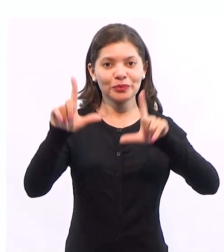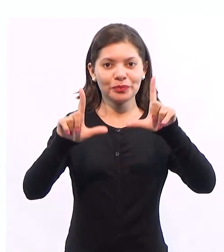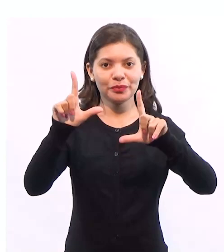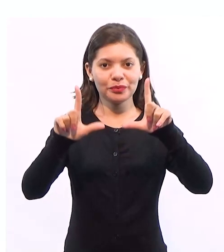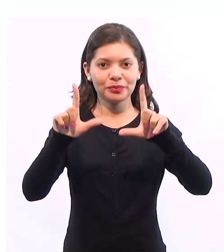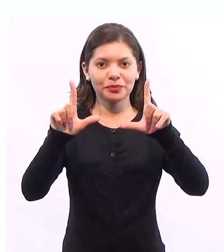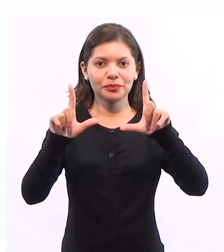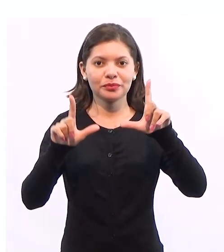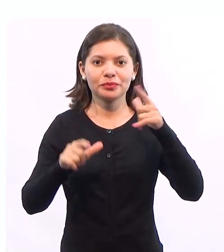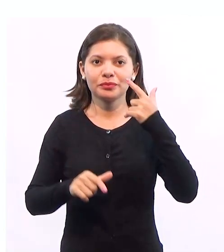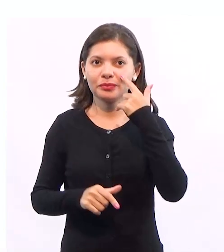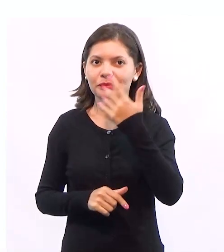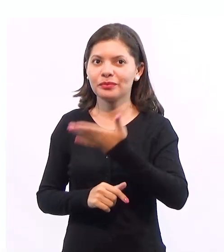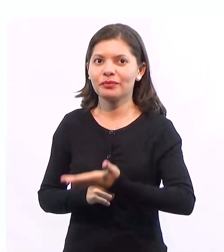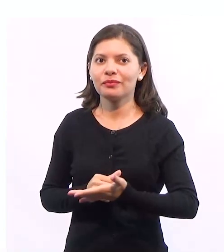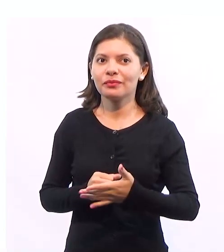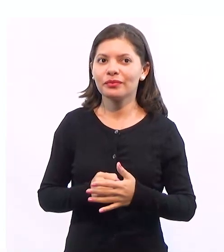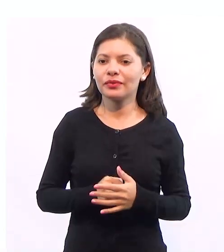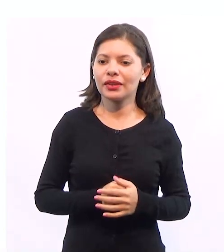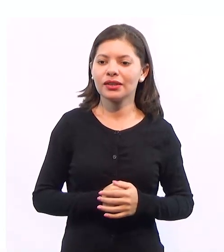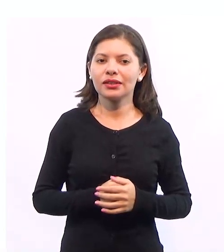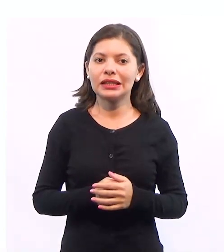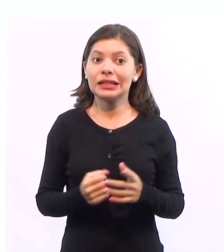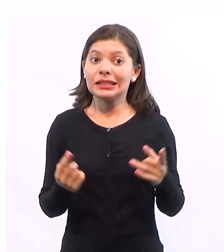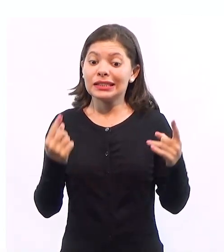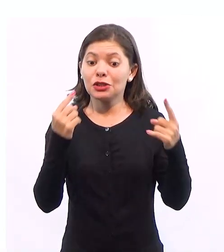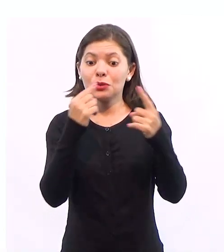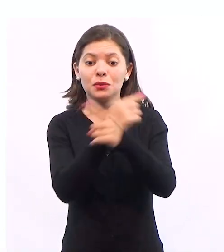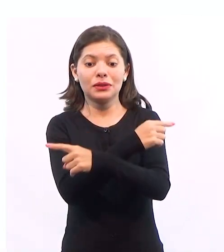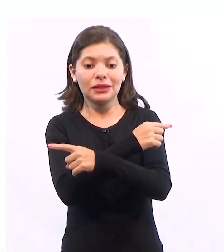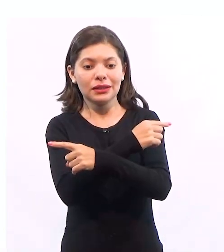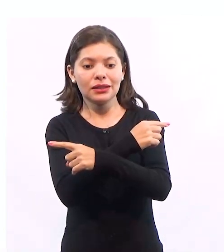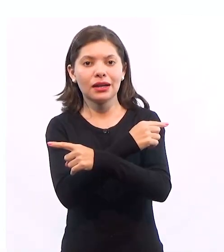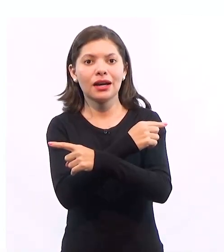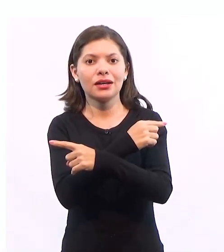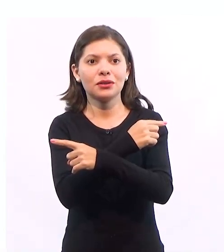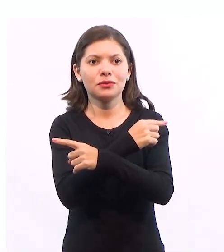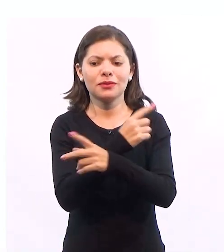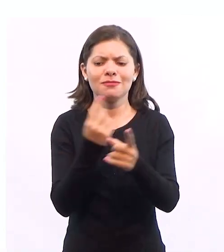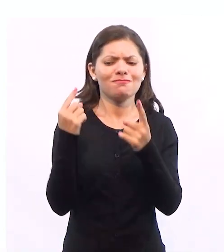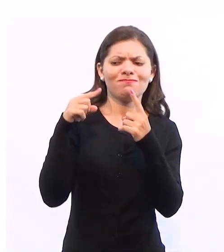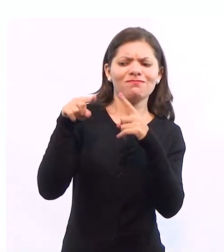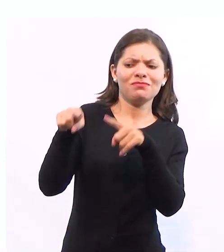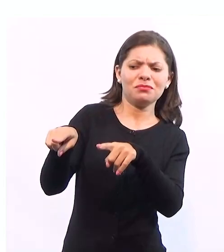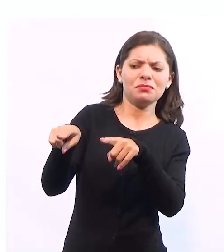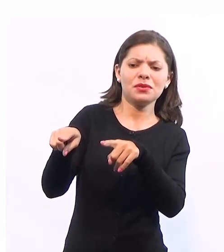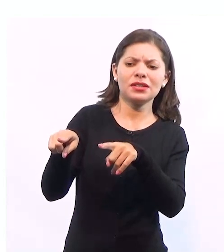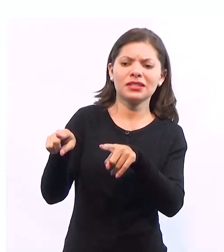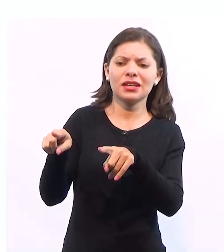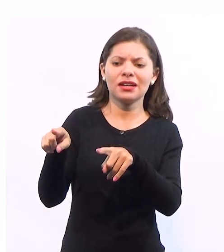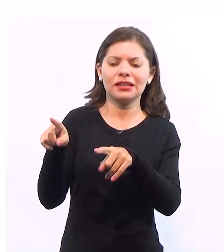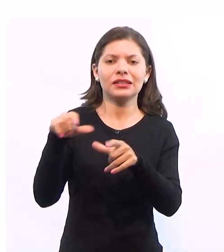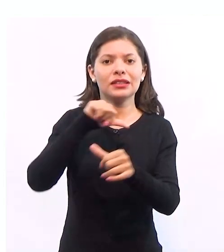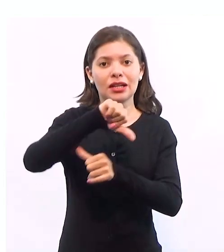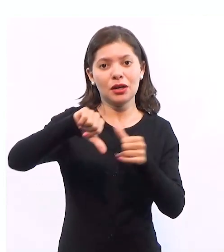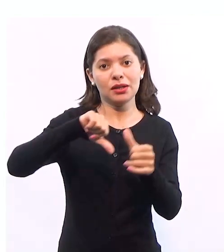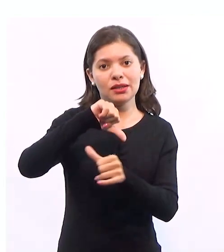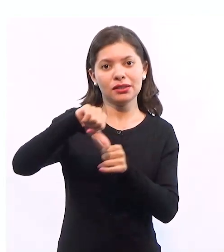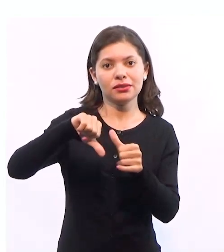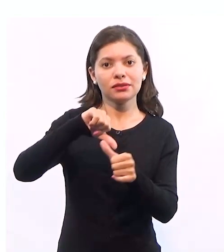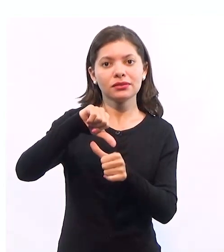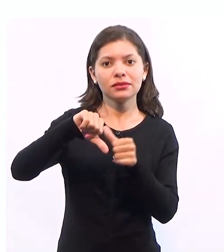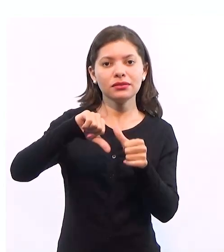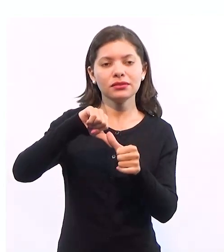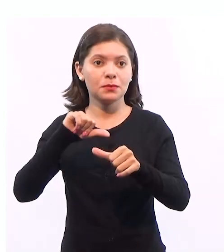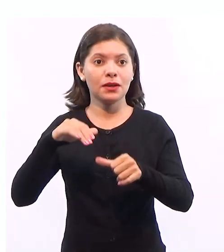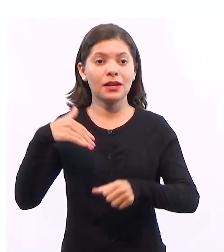tela de novo. Quando, ao contrário, né, ó, se sentiam ameaçados, né, pelas mudanças. E aí, uma vez que ele